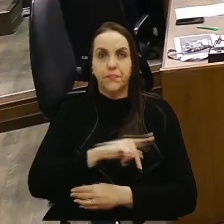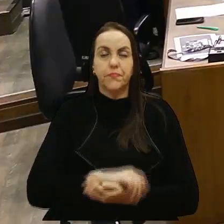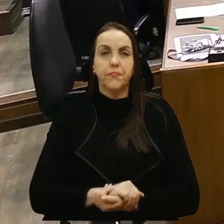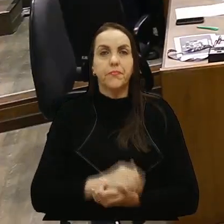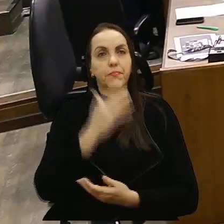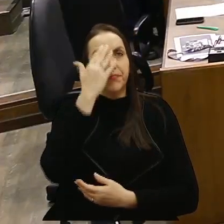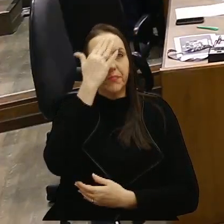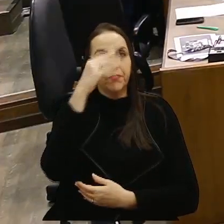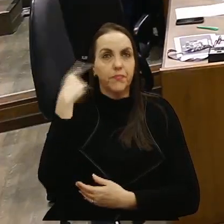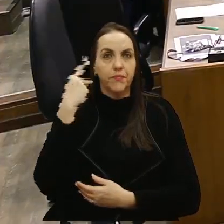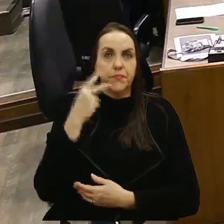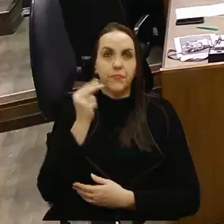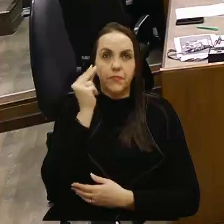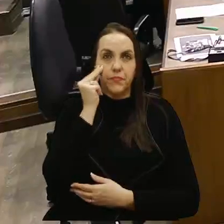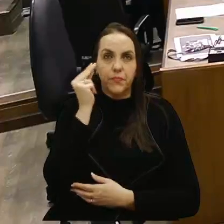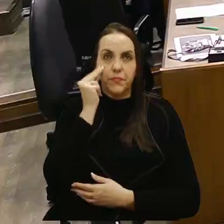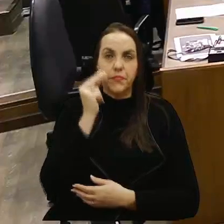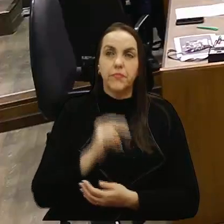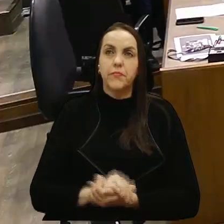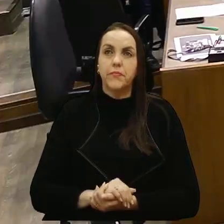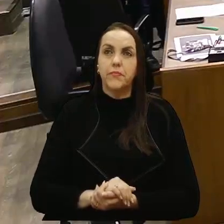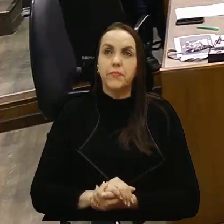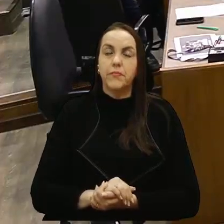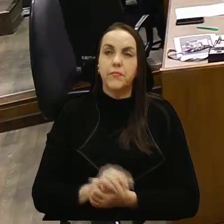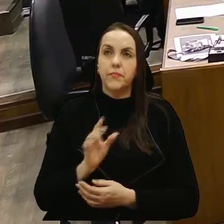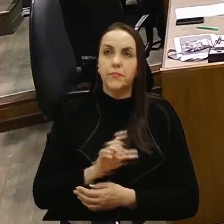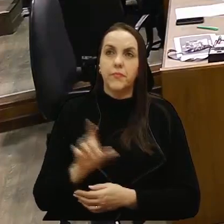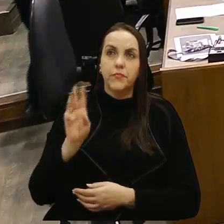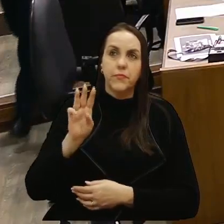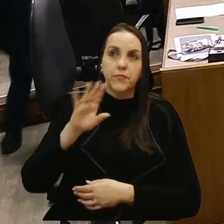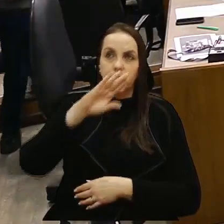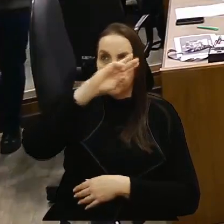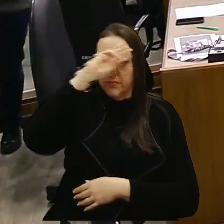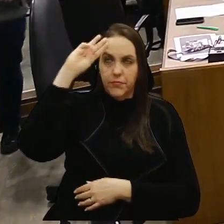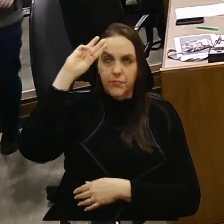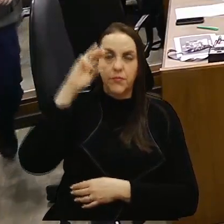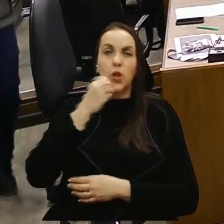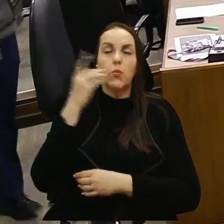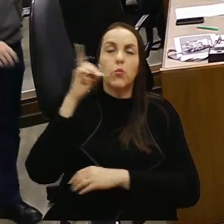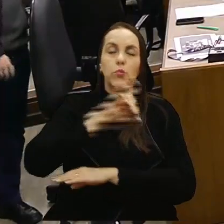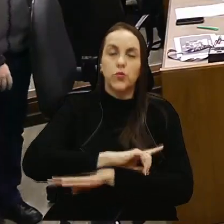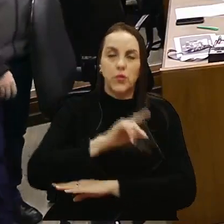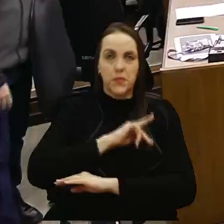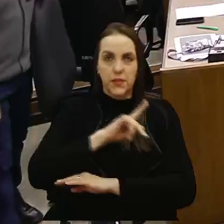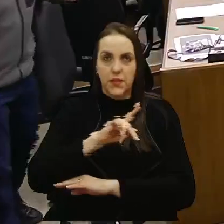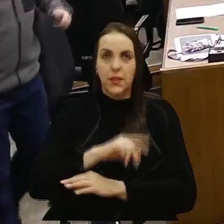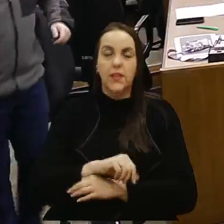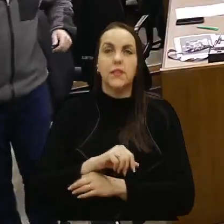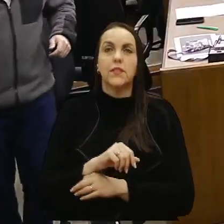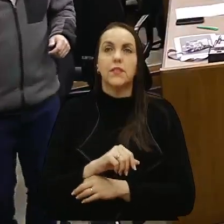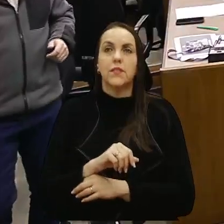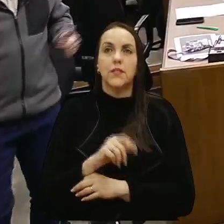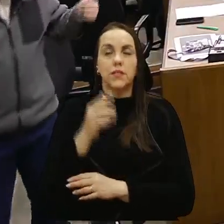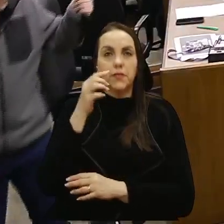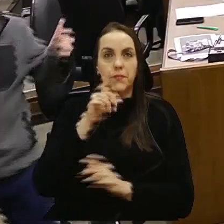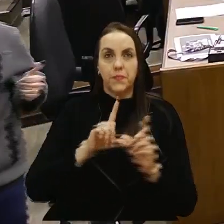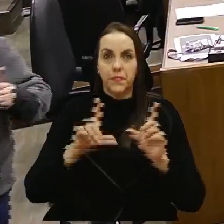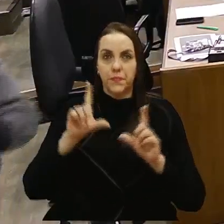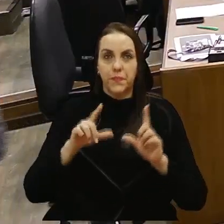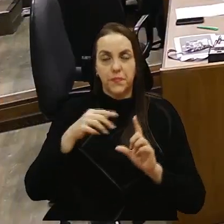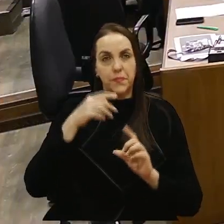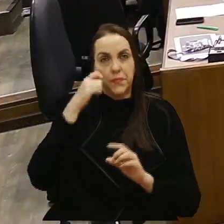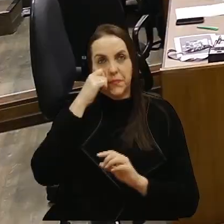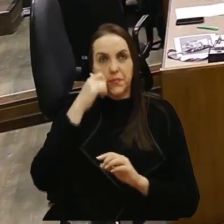Obrigado, vereador Cláudio Libardi. Com a palavra, vereador Juliano Valim. Muito bom dia, presidente, quem está nos prestigiando pela TV Câmara, demais